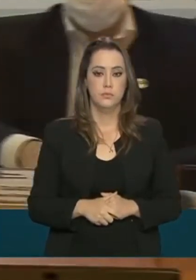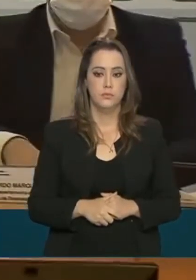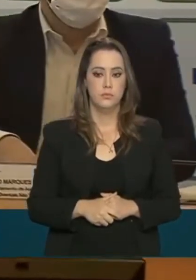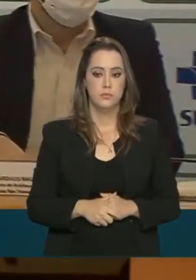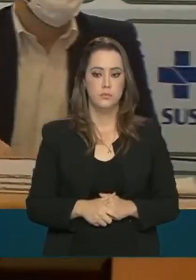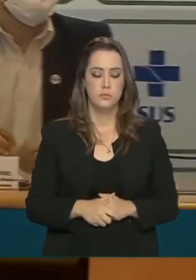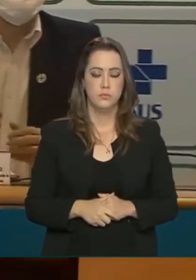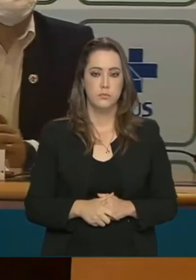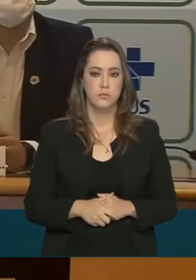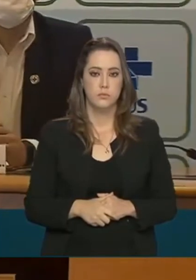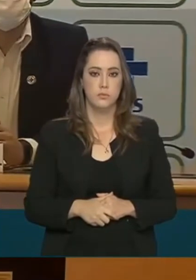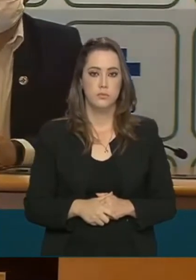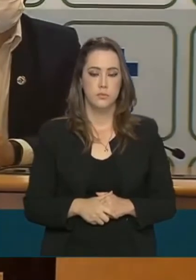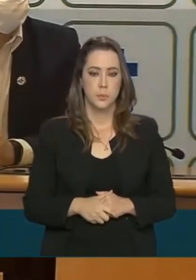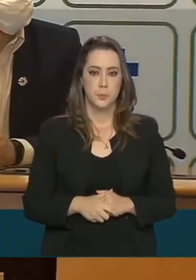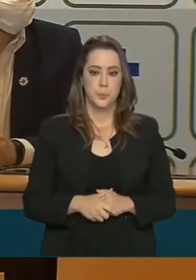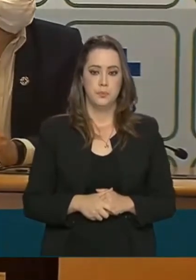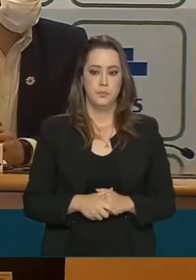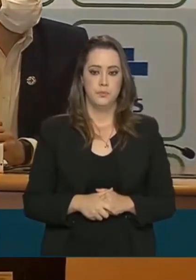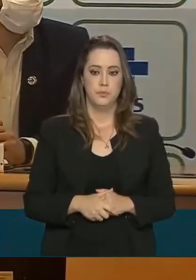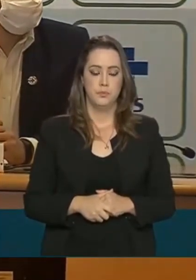Amanda, põe perguntas.